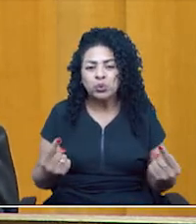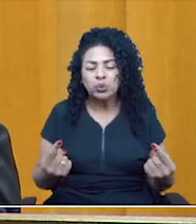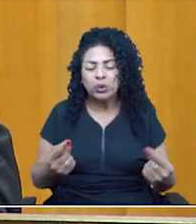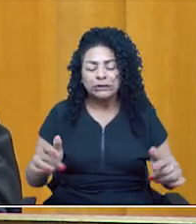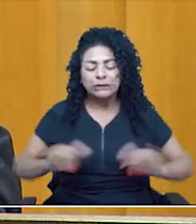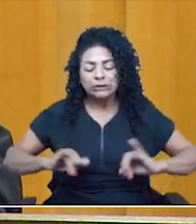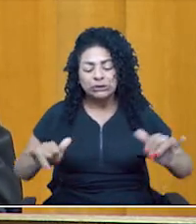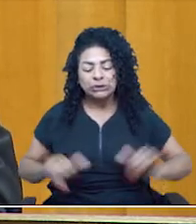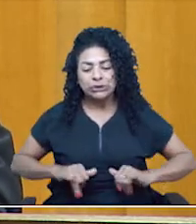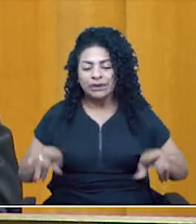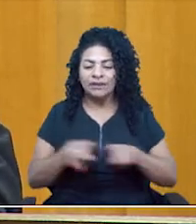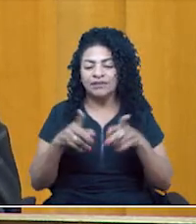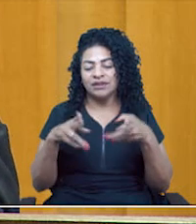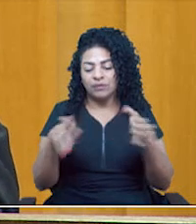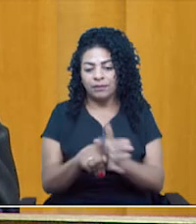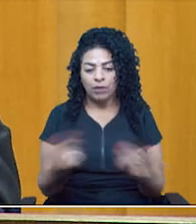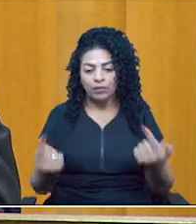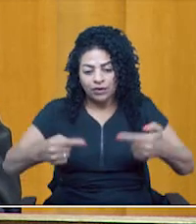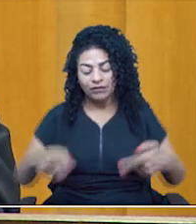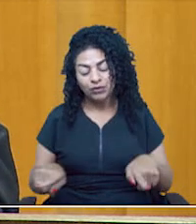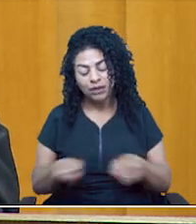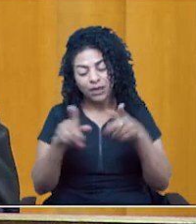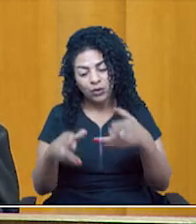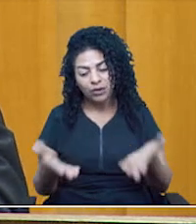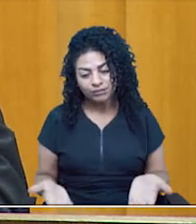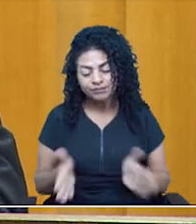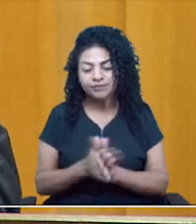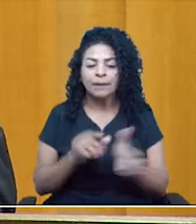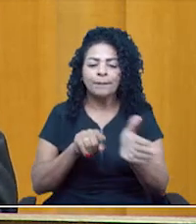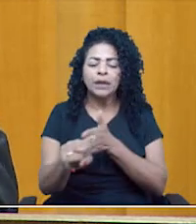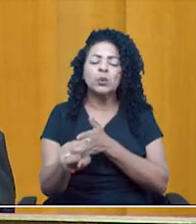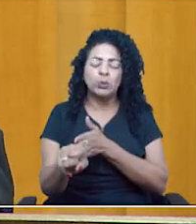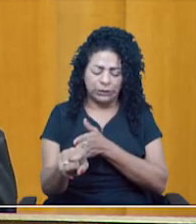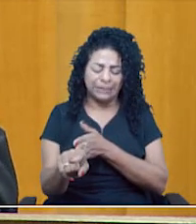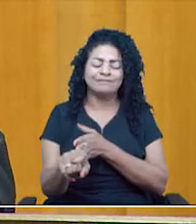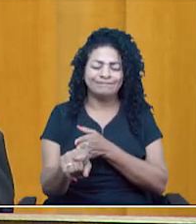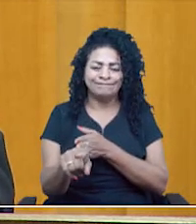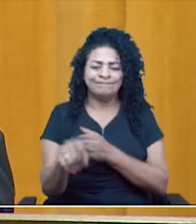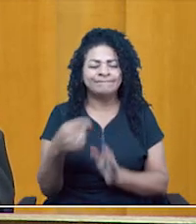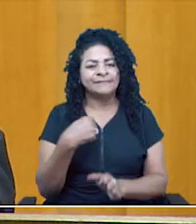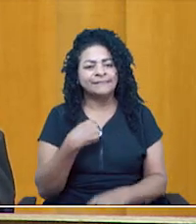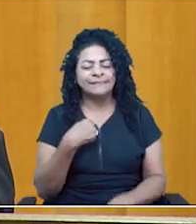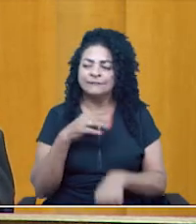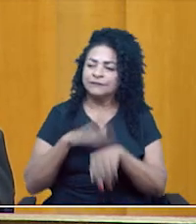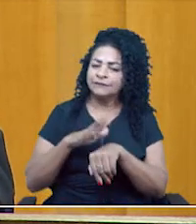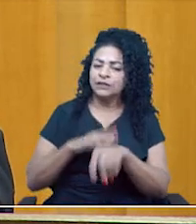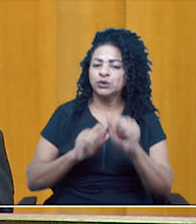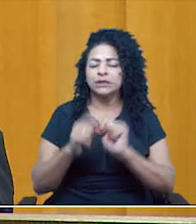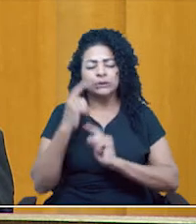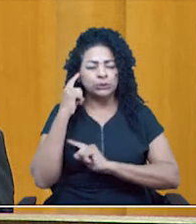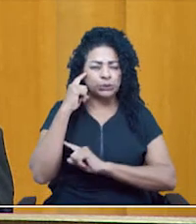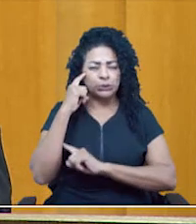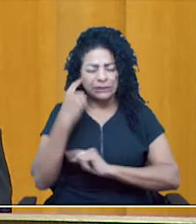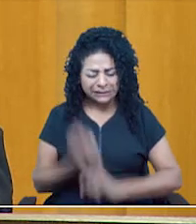os mesmos desafios. Né? E a grande pergunta é, e essa pergunta eu me faço e faço aos senhores e deixo para reflexão, é: será que os